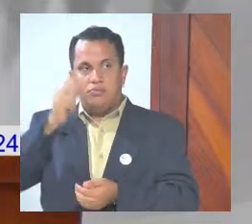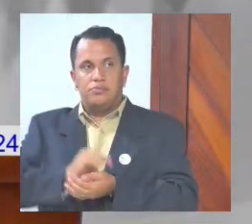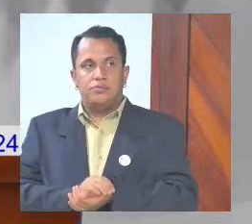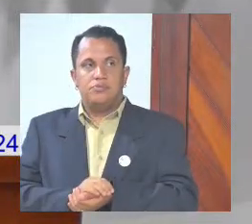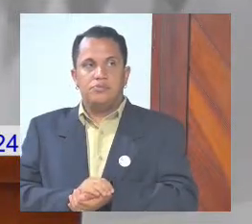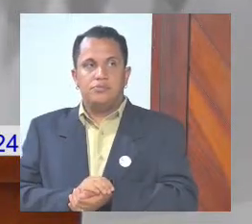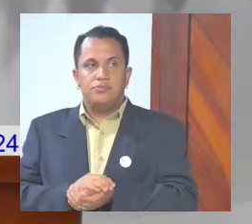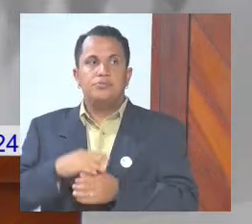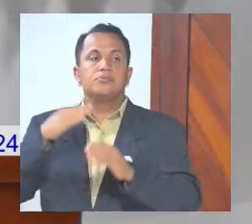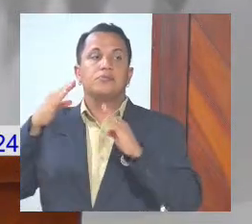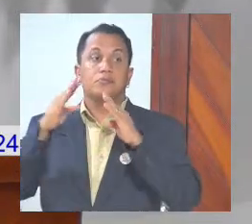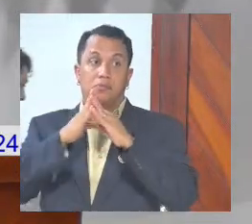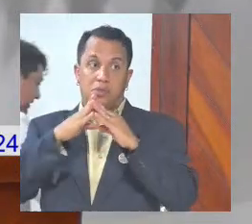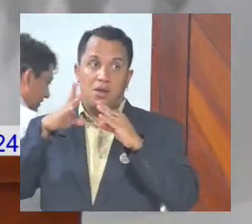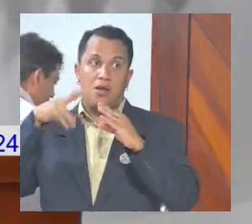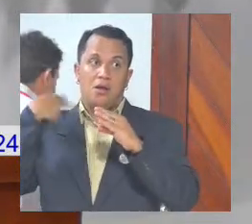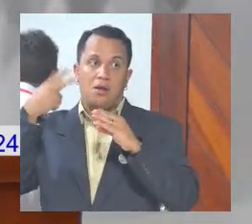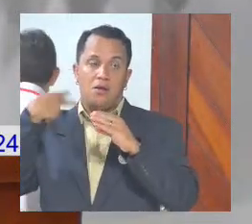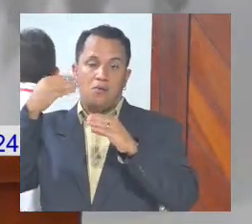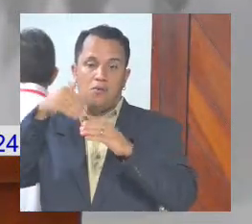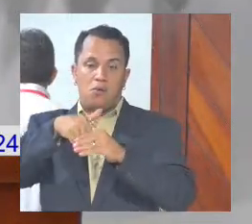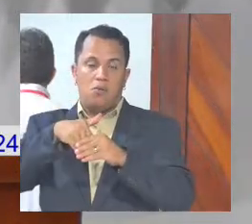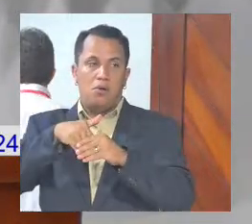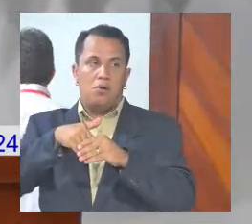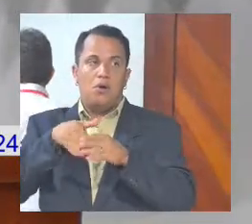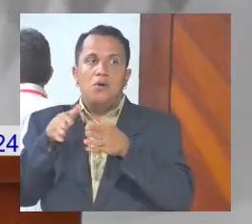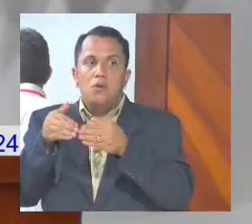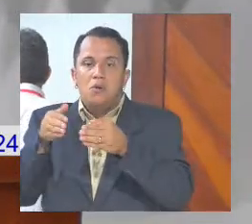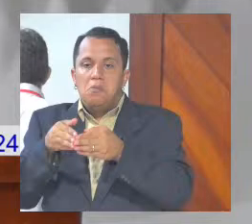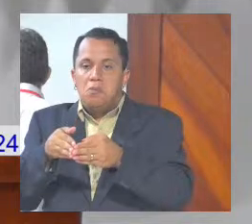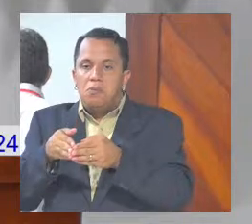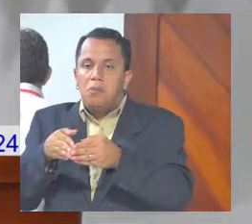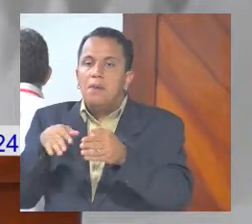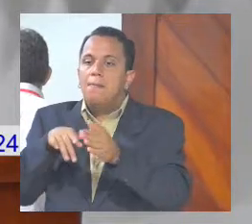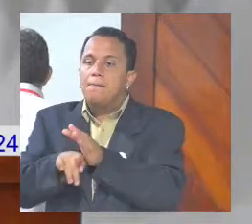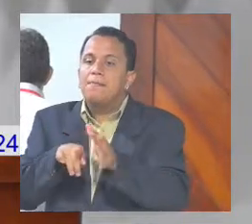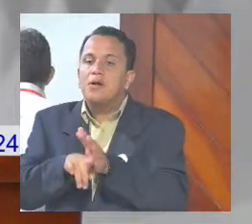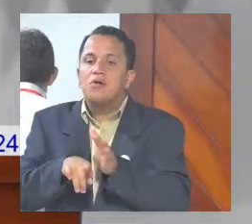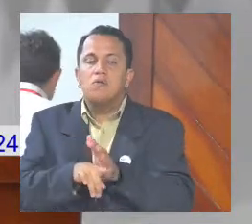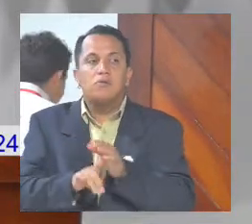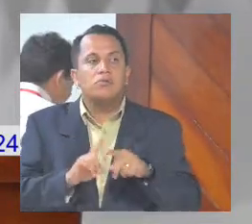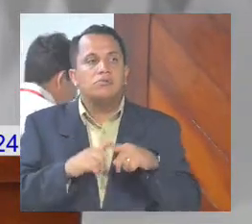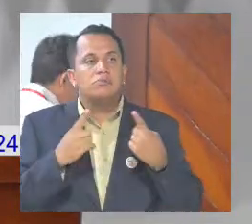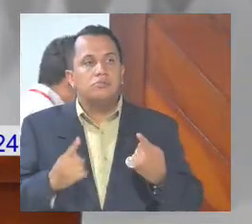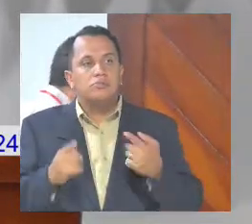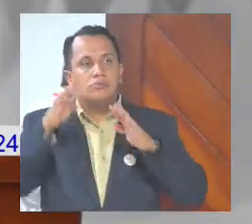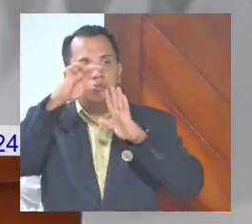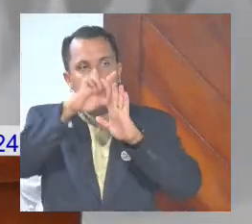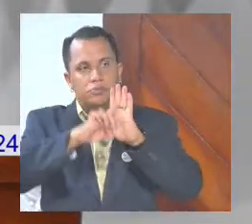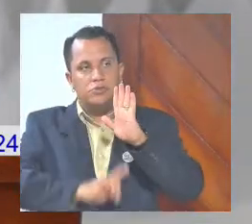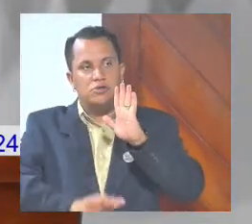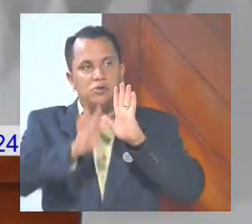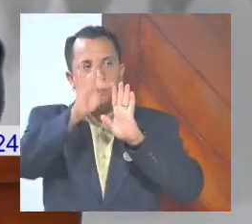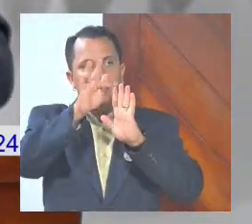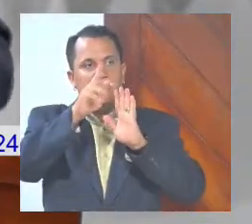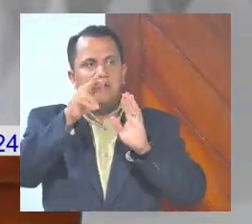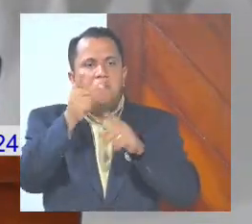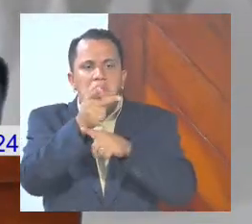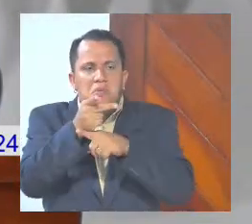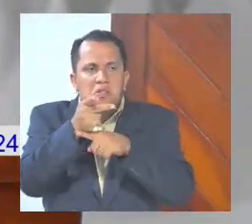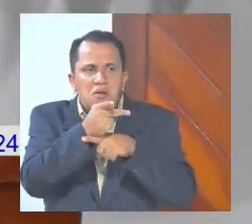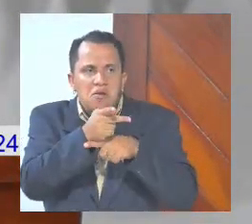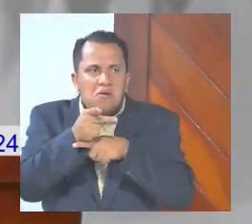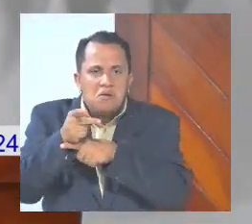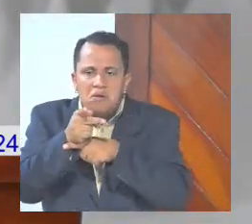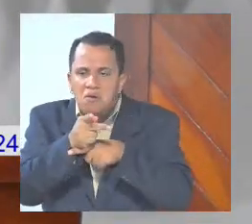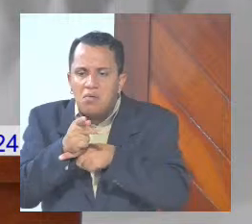Poder legislativo fiscaliza, cobra, elabora. É isso que tem que se fazer, fiscalizar o dinheiro público, o que